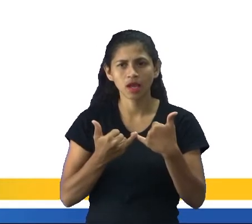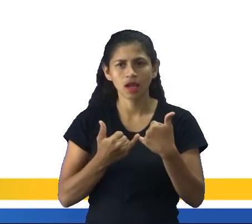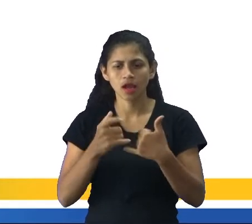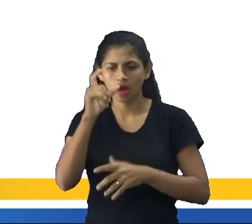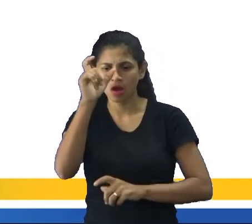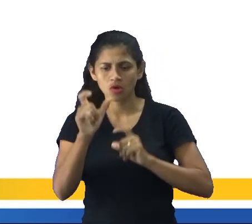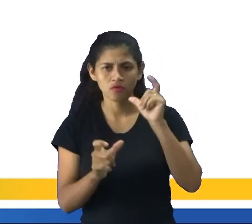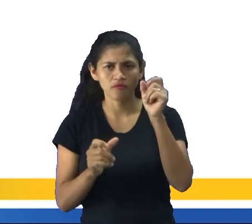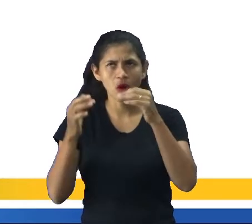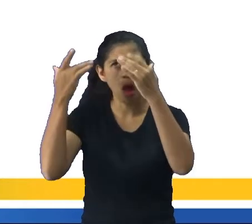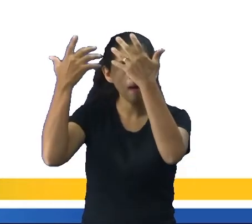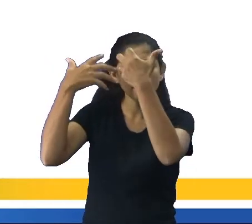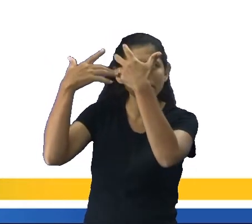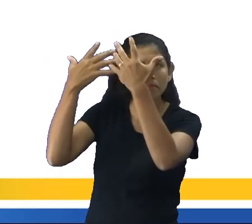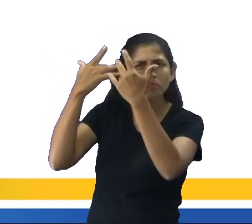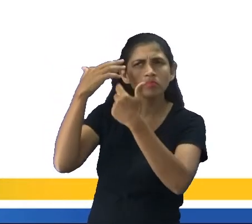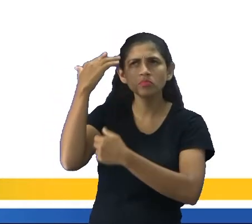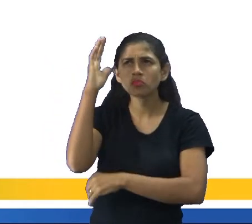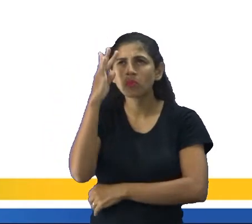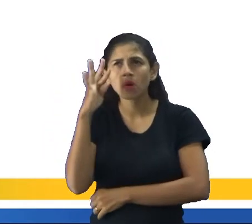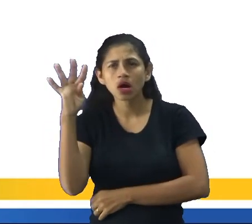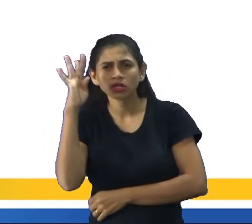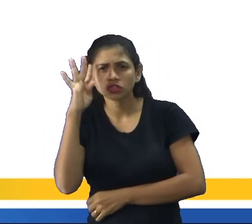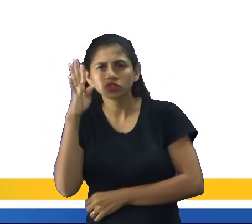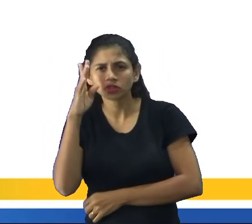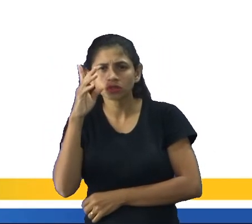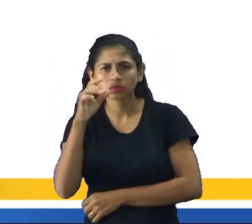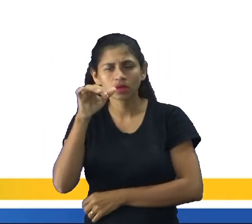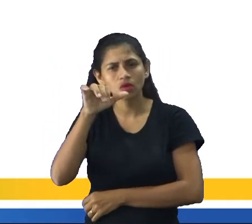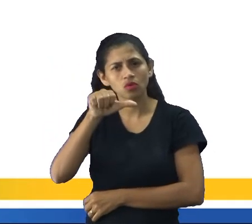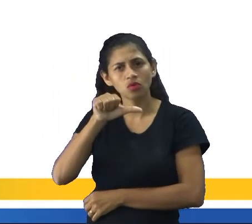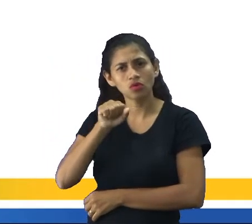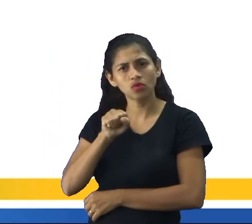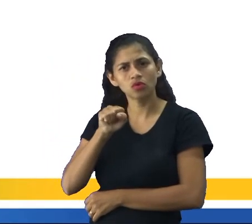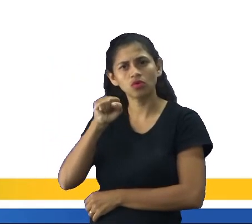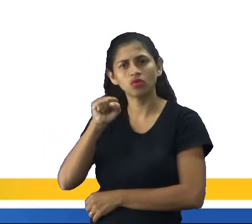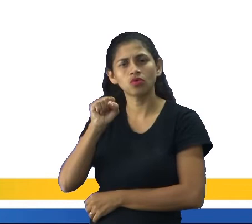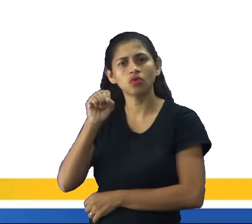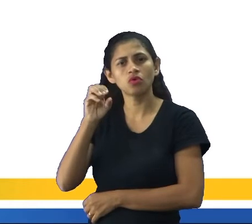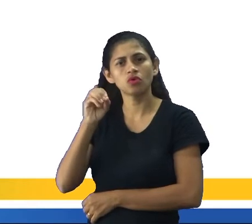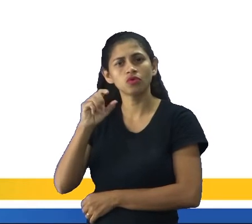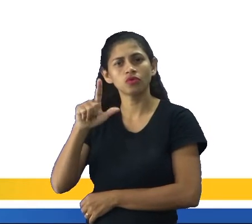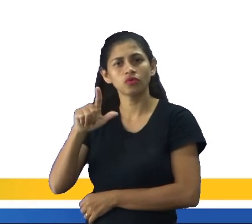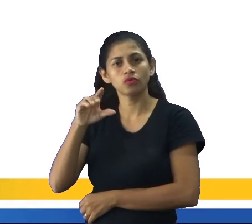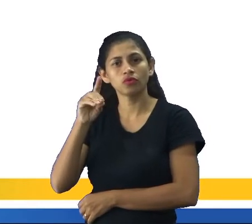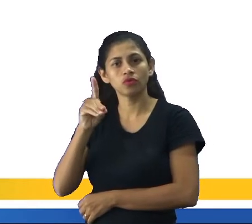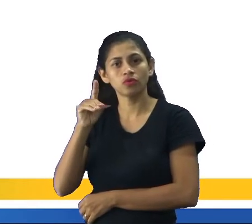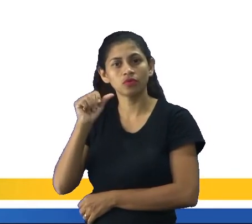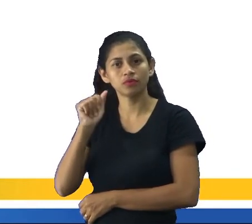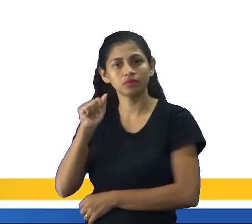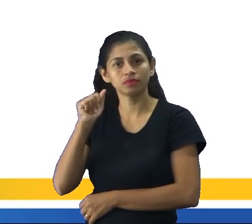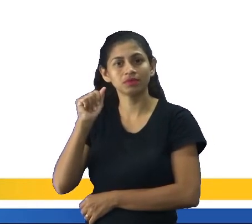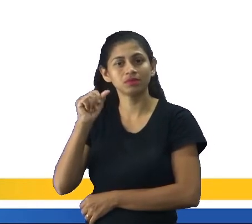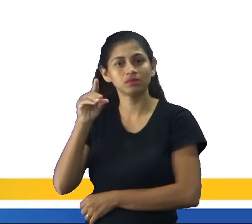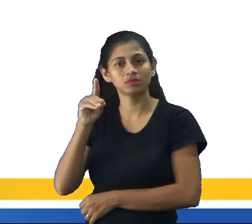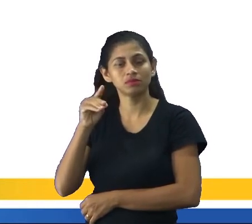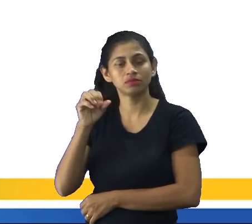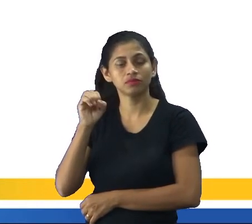soldados e acrescentaram numeração nos quadrados que deveriam ser pulando. Vejo que era uma atividade que elas